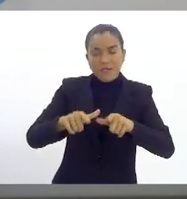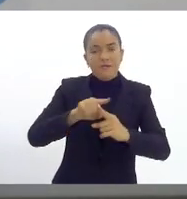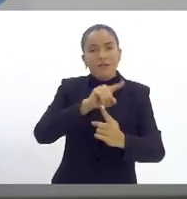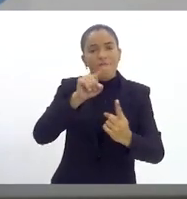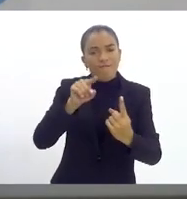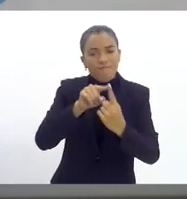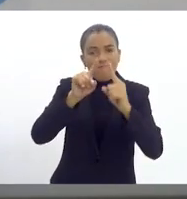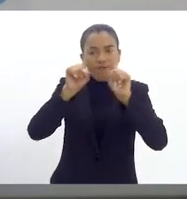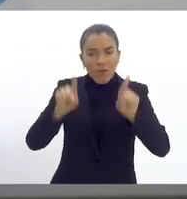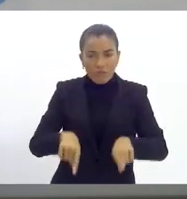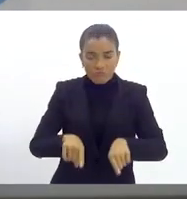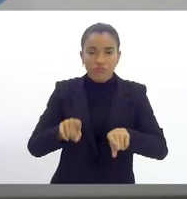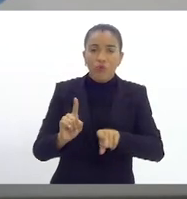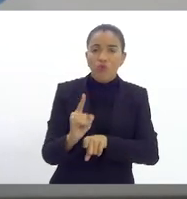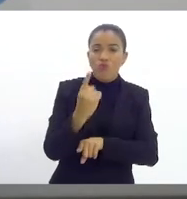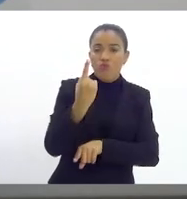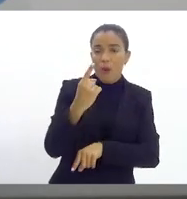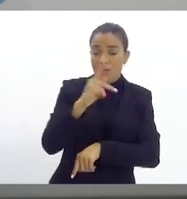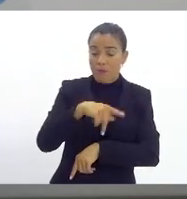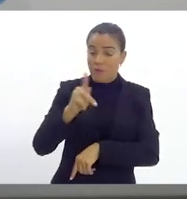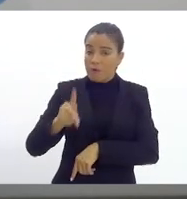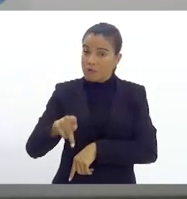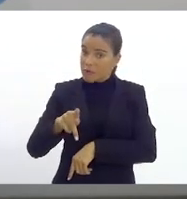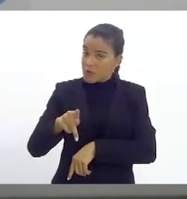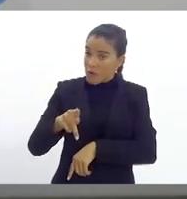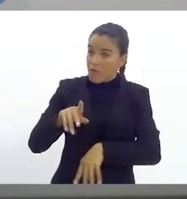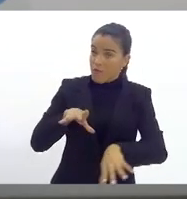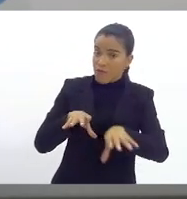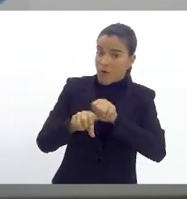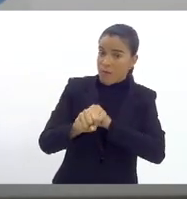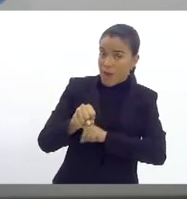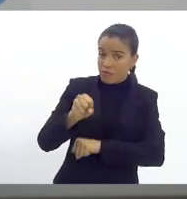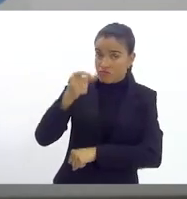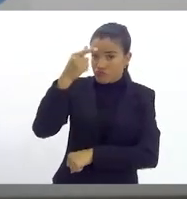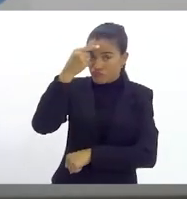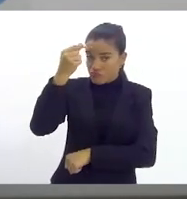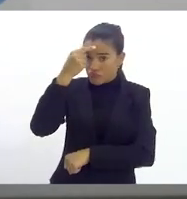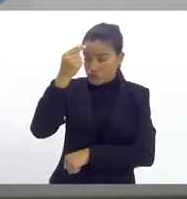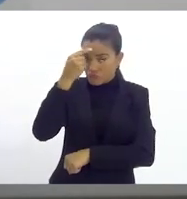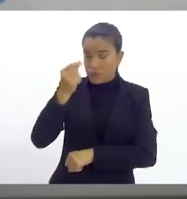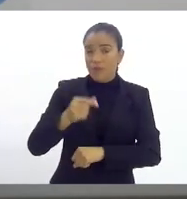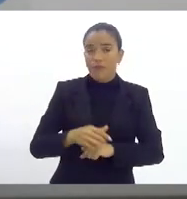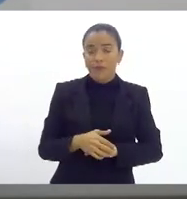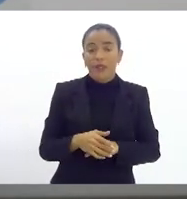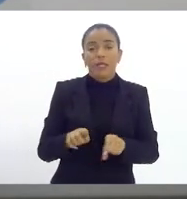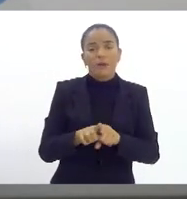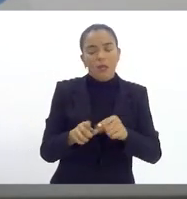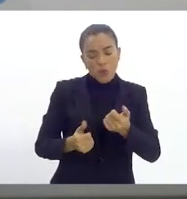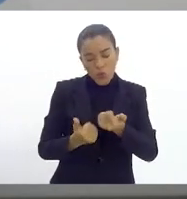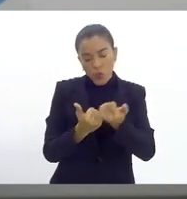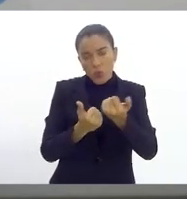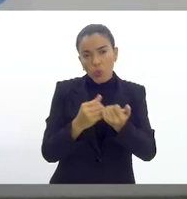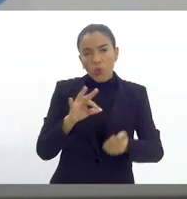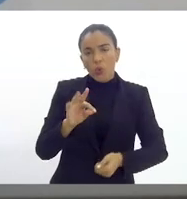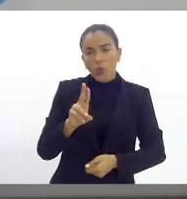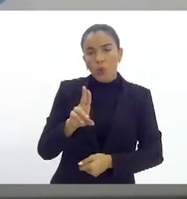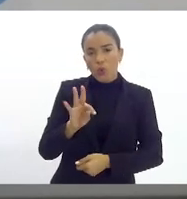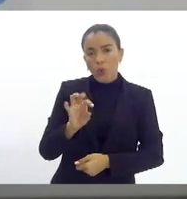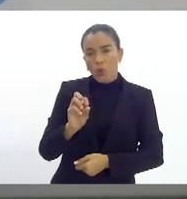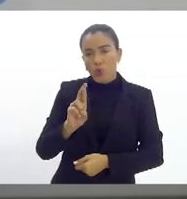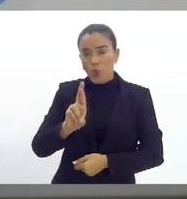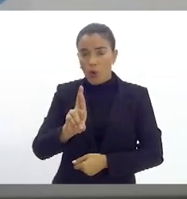deveriam ser exercidas unicamente por profissionais de educação profissionais de docente é esse instrutora estão aqueles que recebem